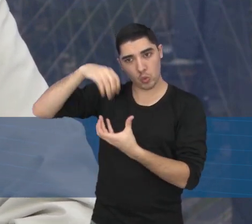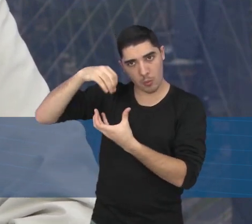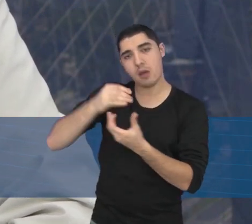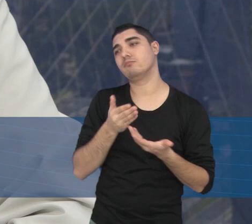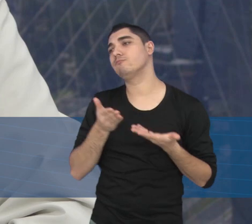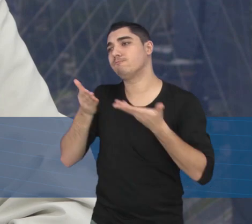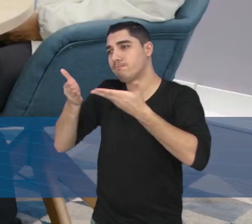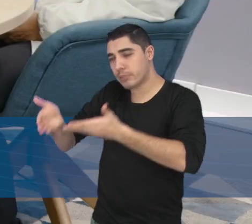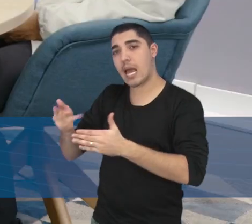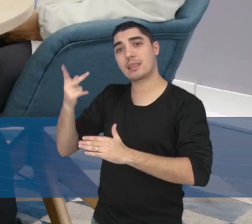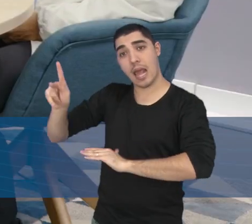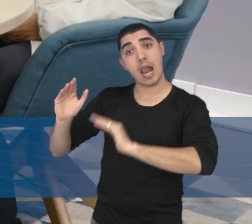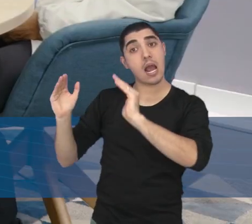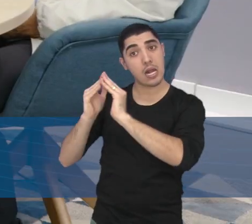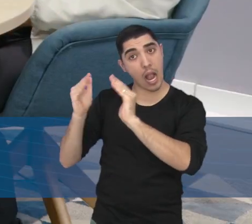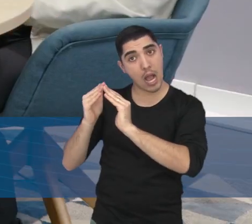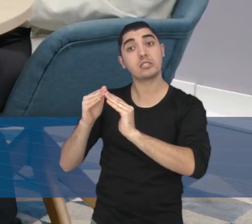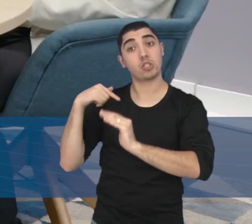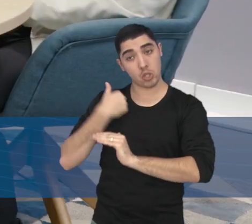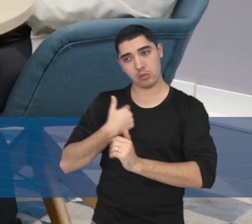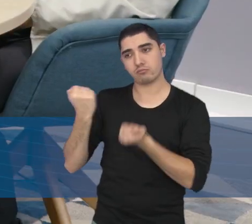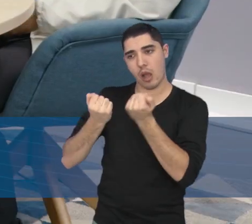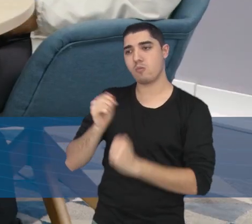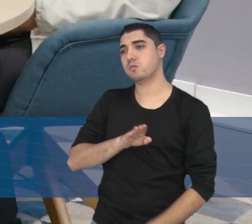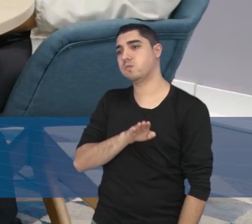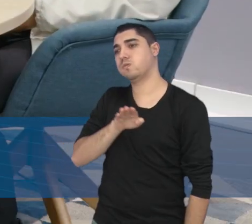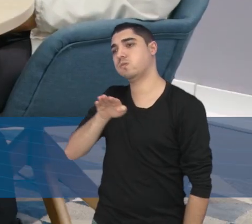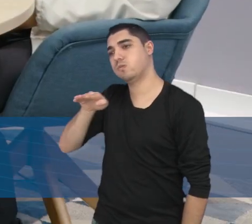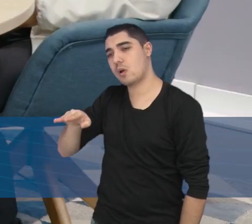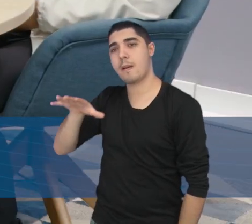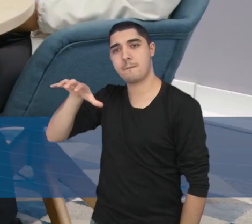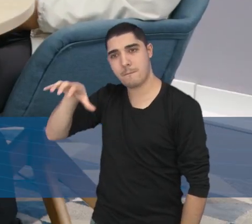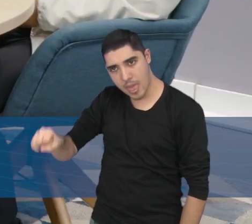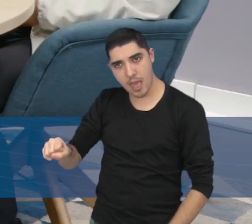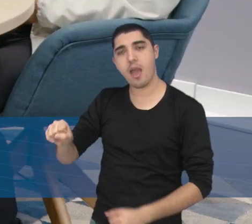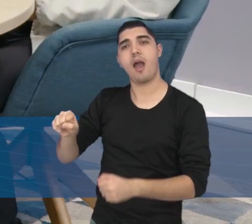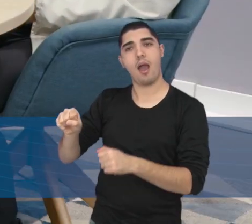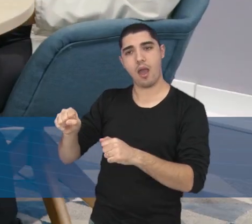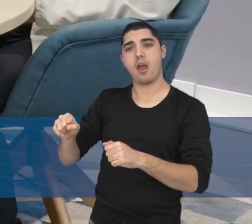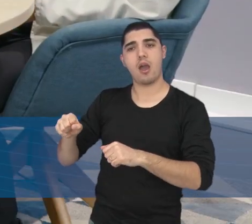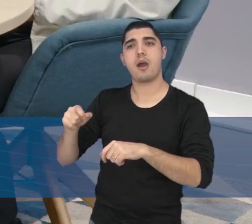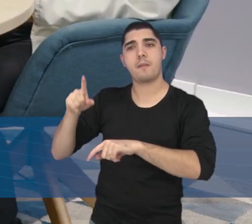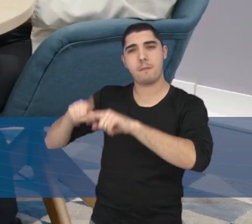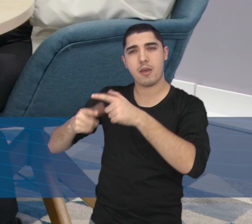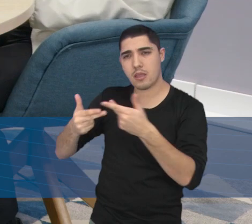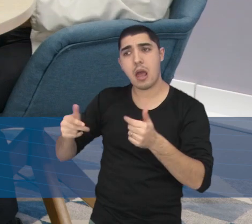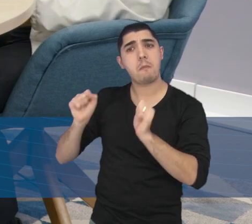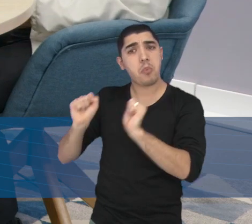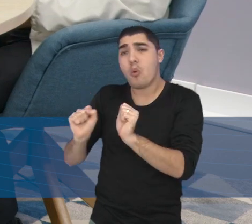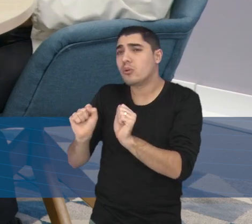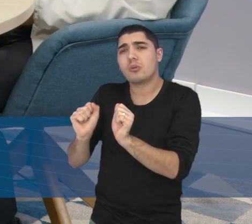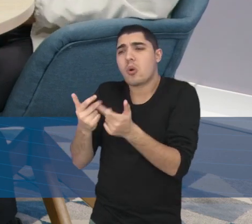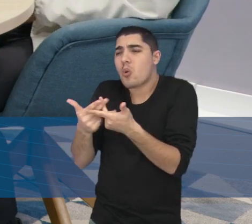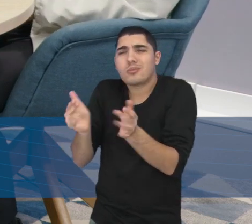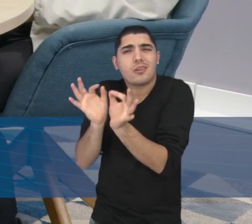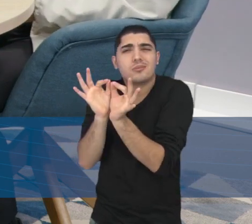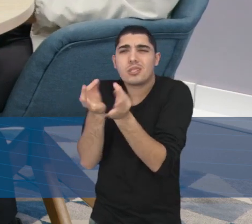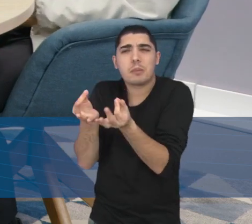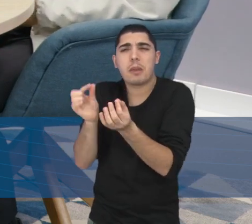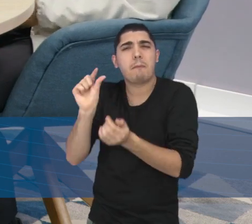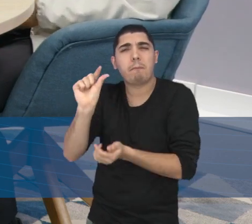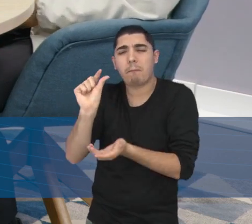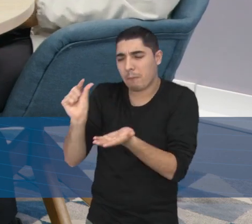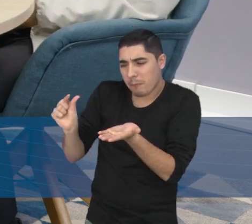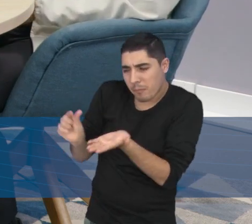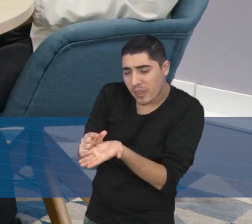na residência. Residencial, a gente vai buscar, tanto como foi falado que deu de pequenos dispositivos,